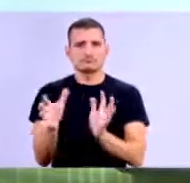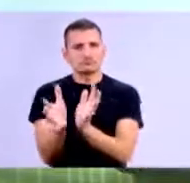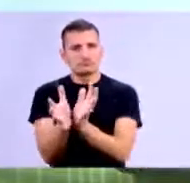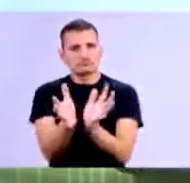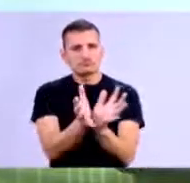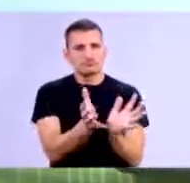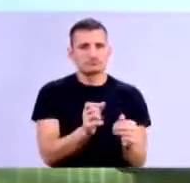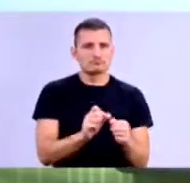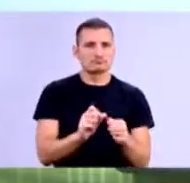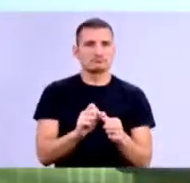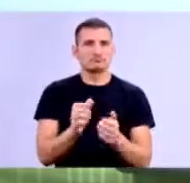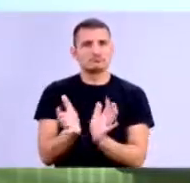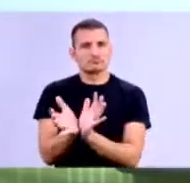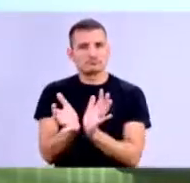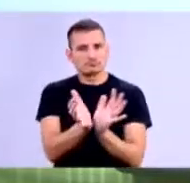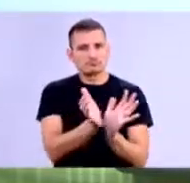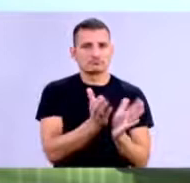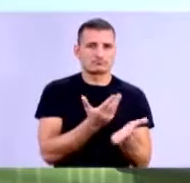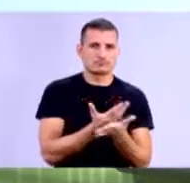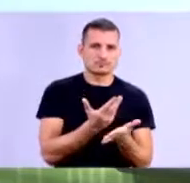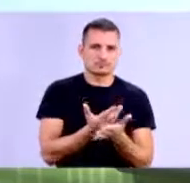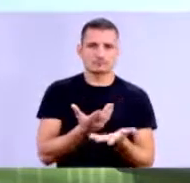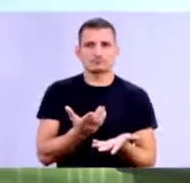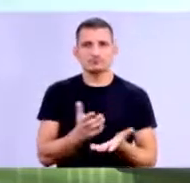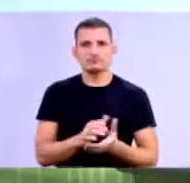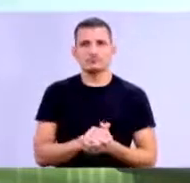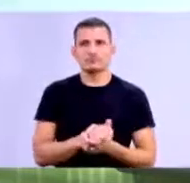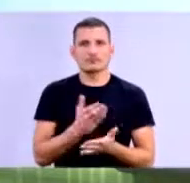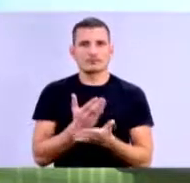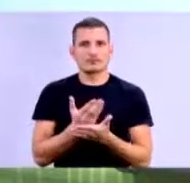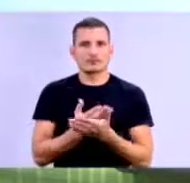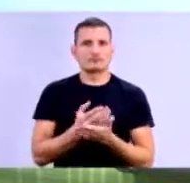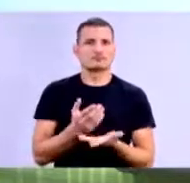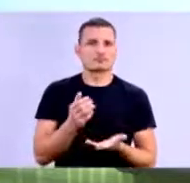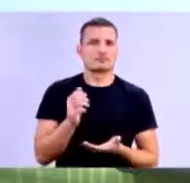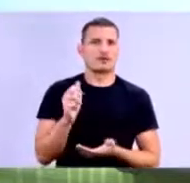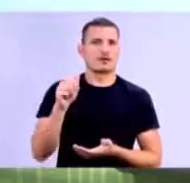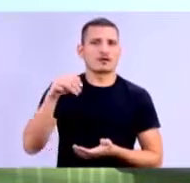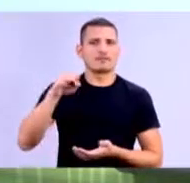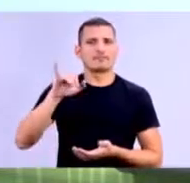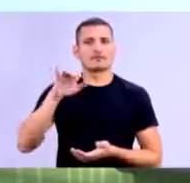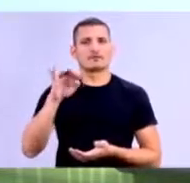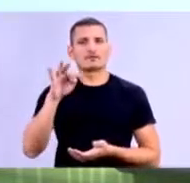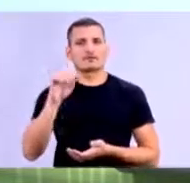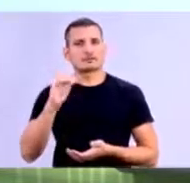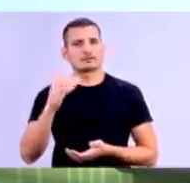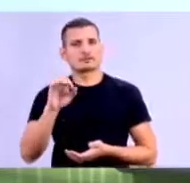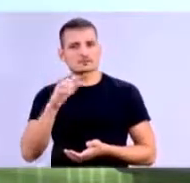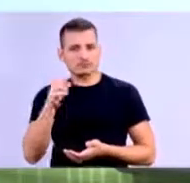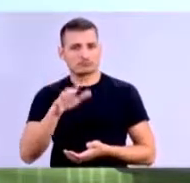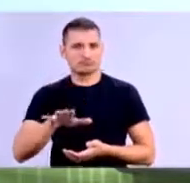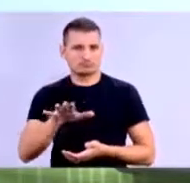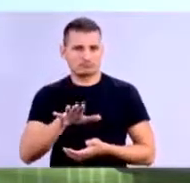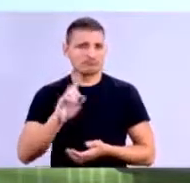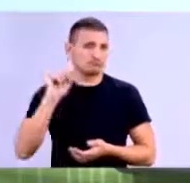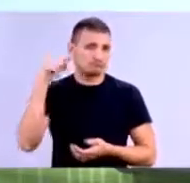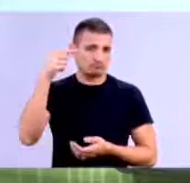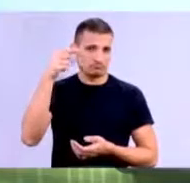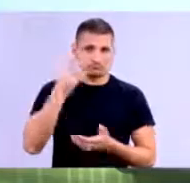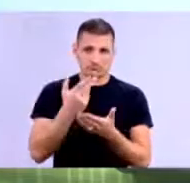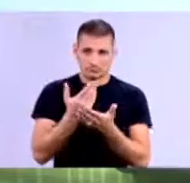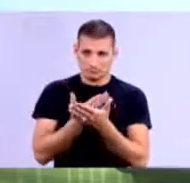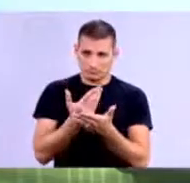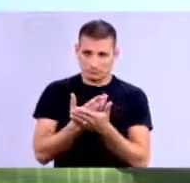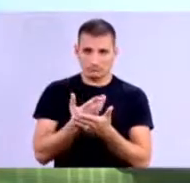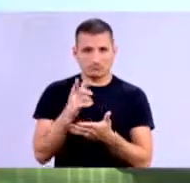fazer um grupo de estudo, para estudar a ambientação que na próxima aula é prova, só para lembrar. Né? Então, faz um grupo de